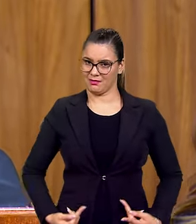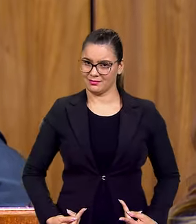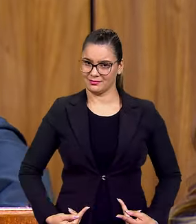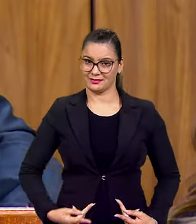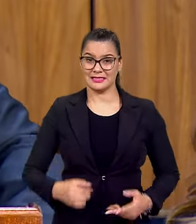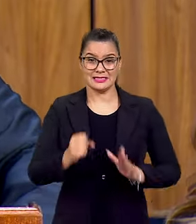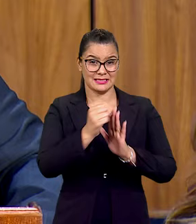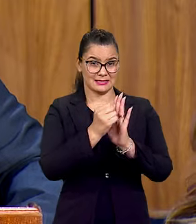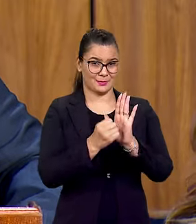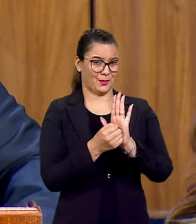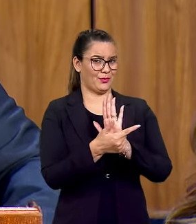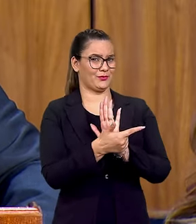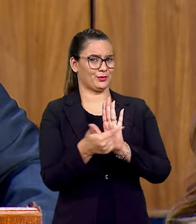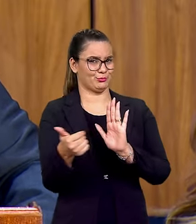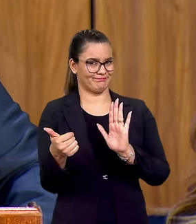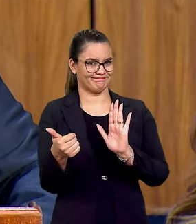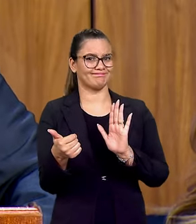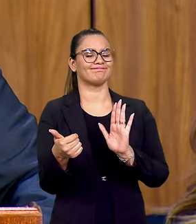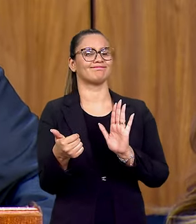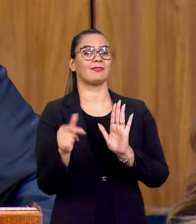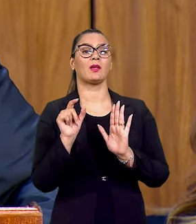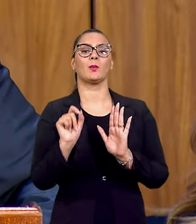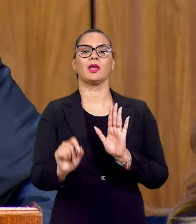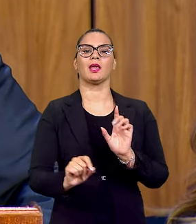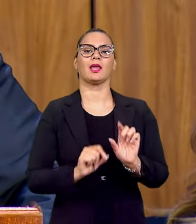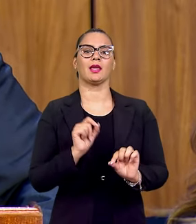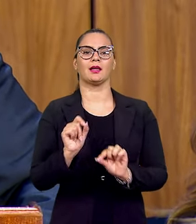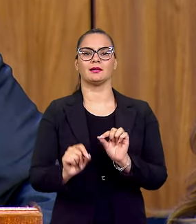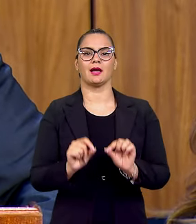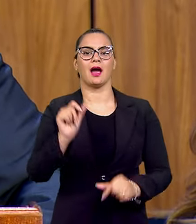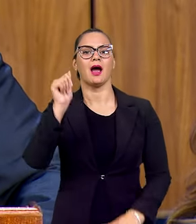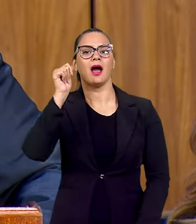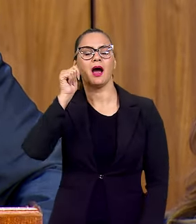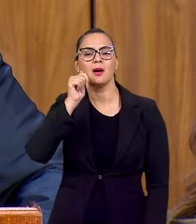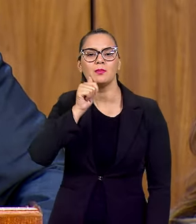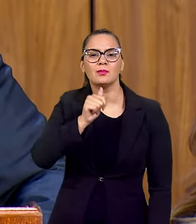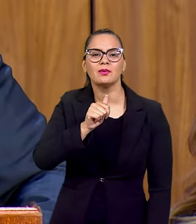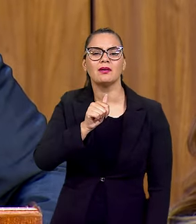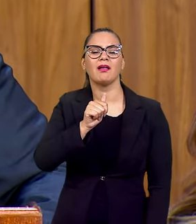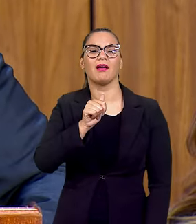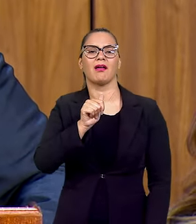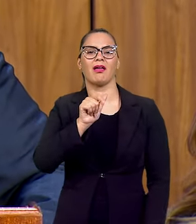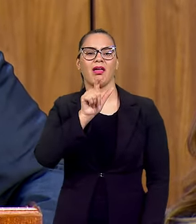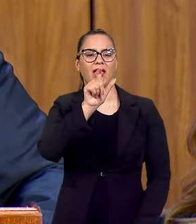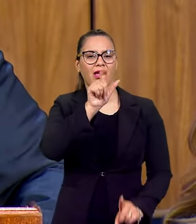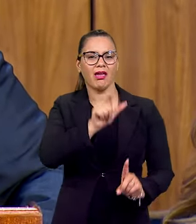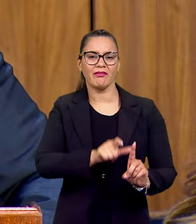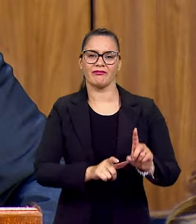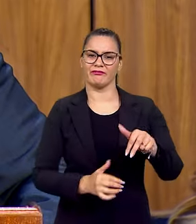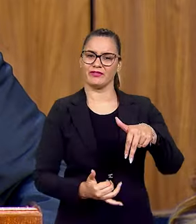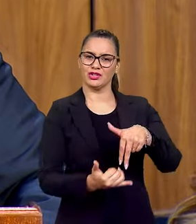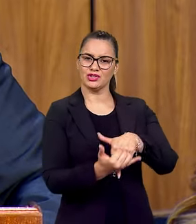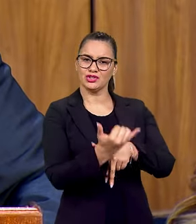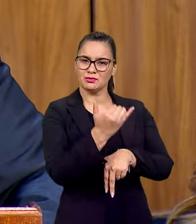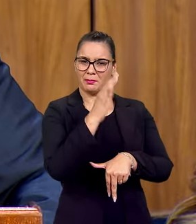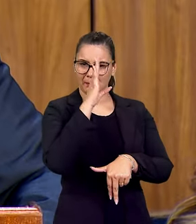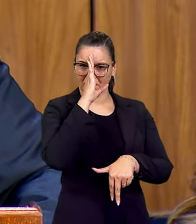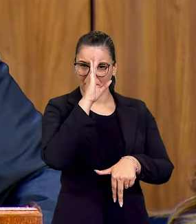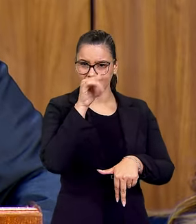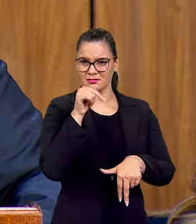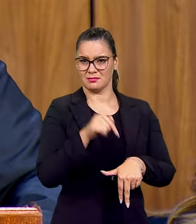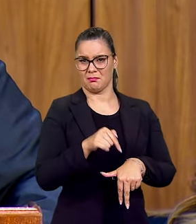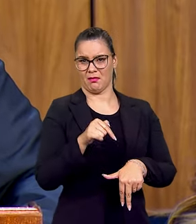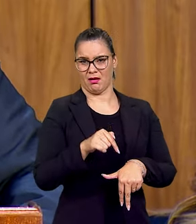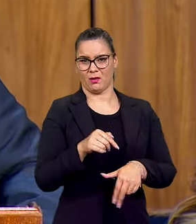humana em pleno século XXI, que é a mulher se transformar em